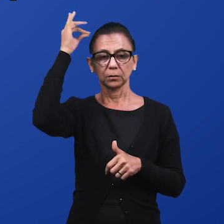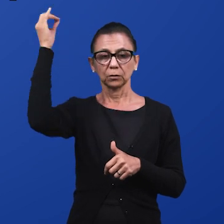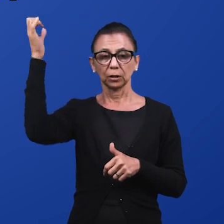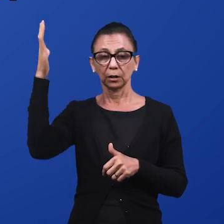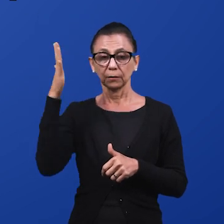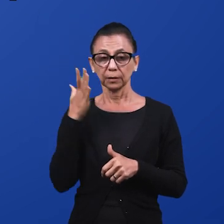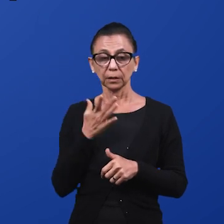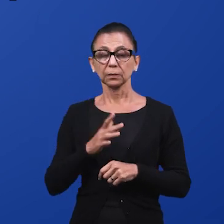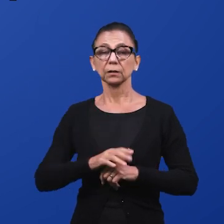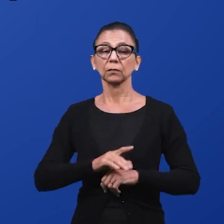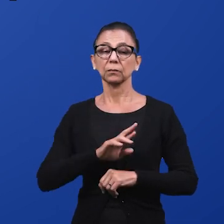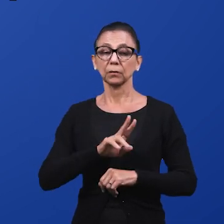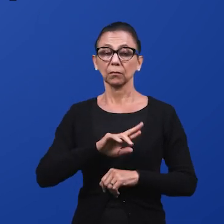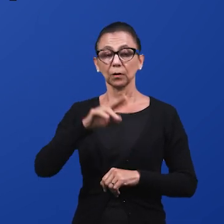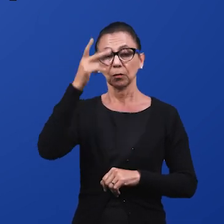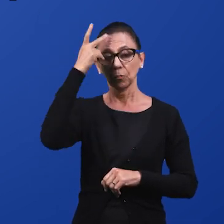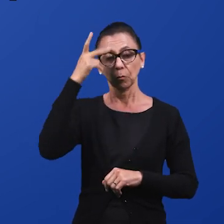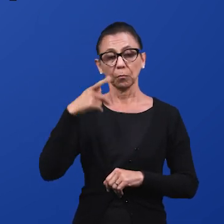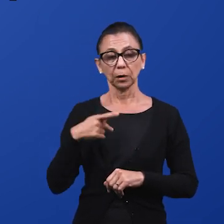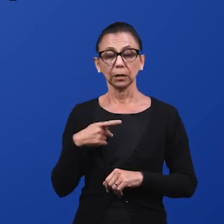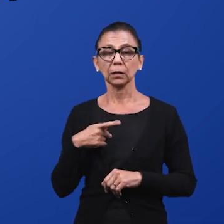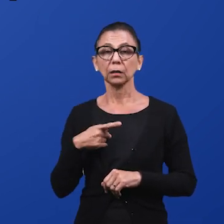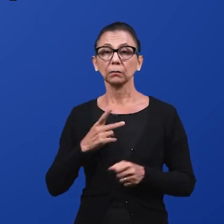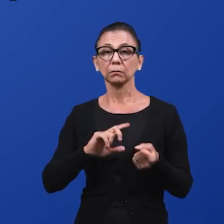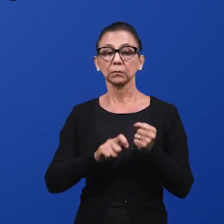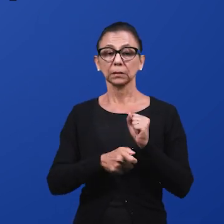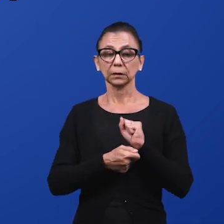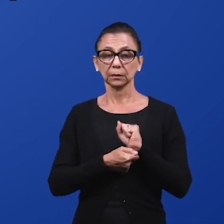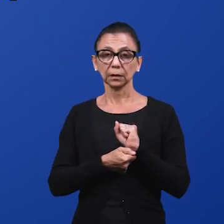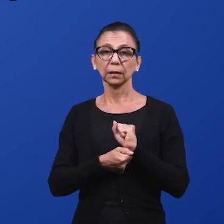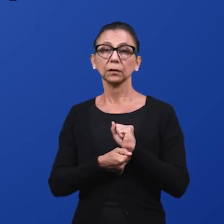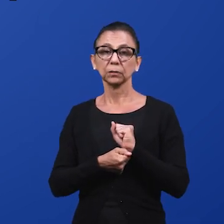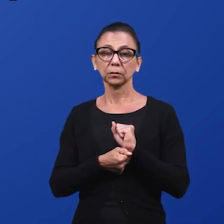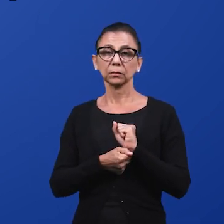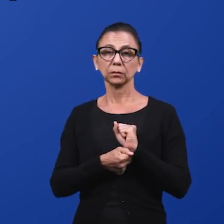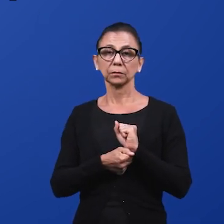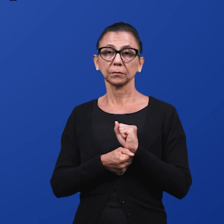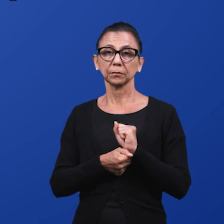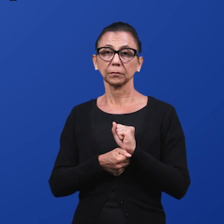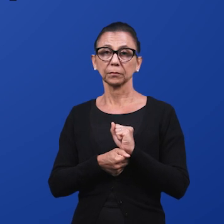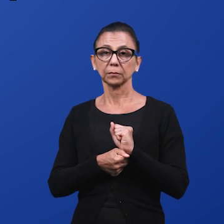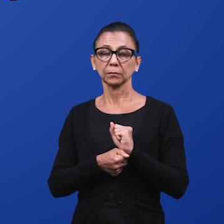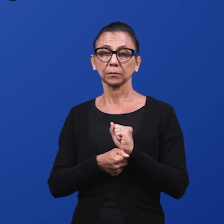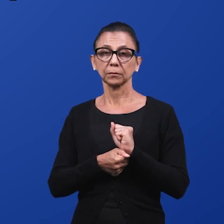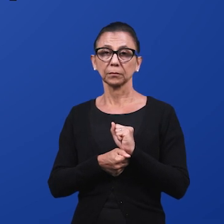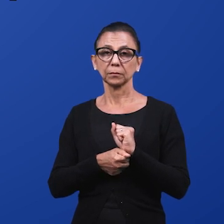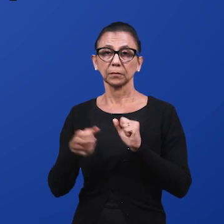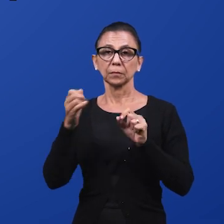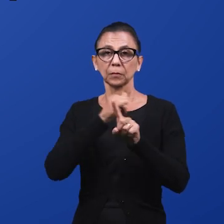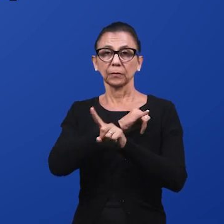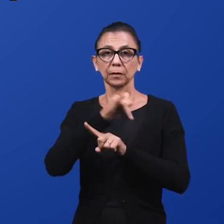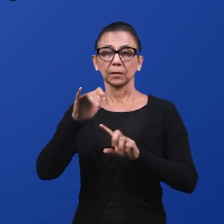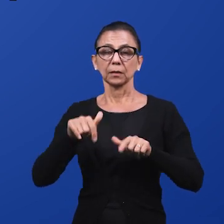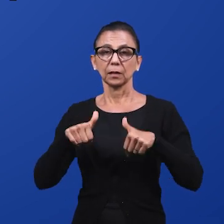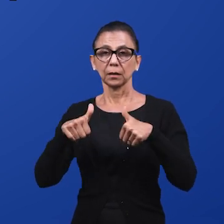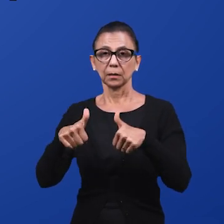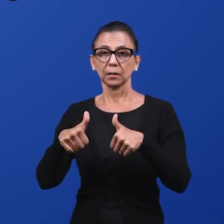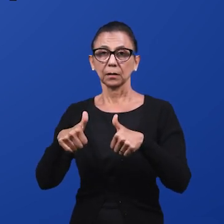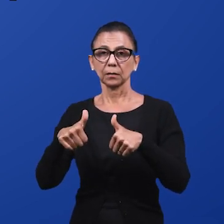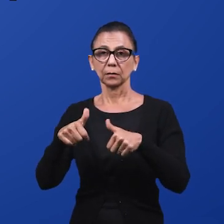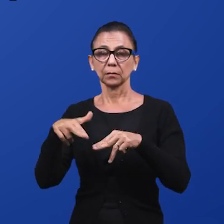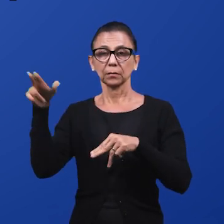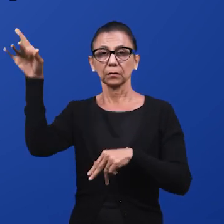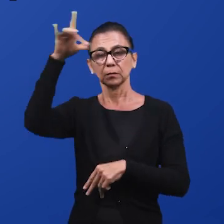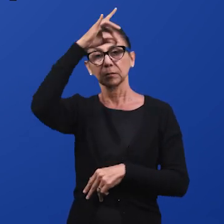Santo, as revelações, o mistério, se dá através de uma manifestação profética de Deus através do